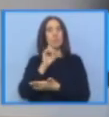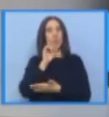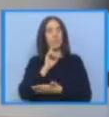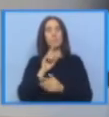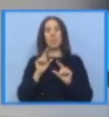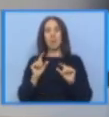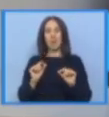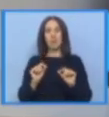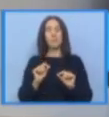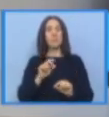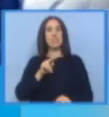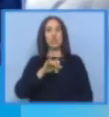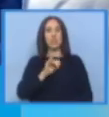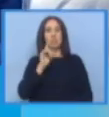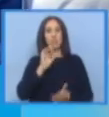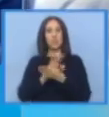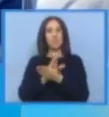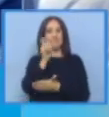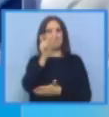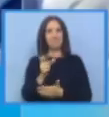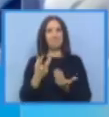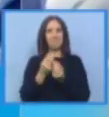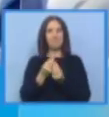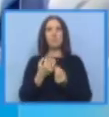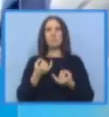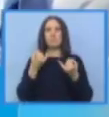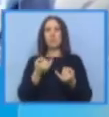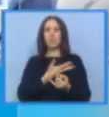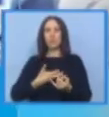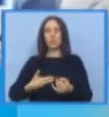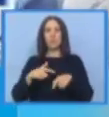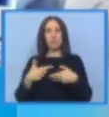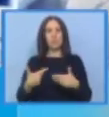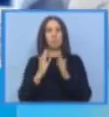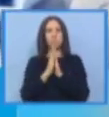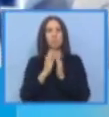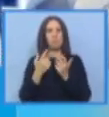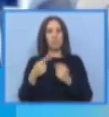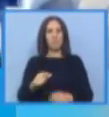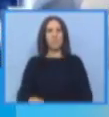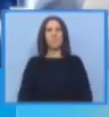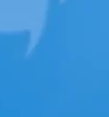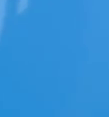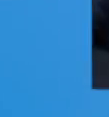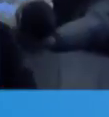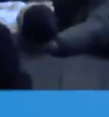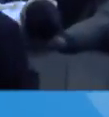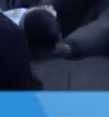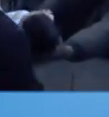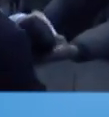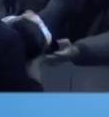Eunice Lourenço, está connosco para comentar esta questão. Será logo após os temas da atualidade religiosa.